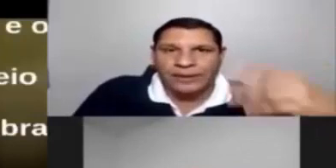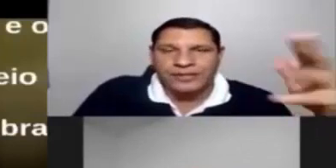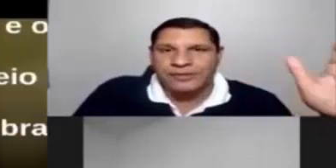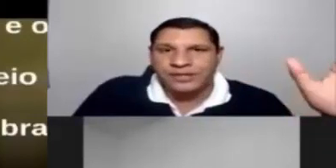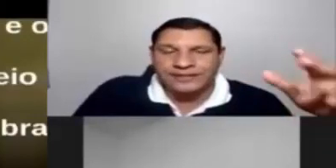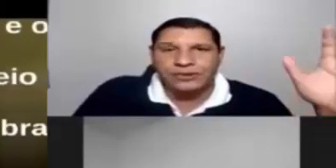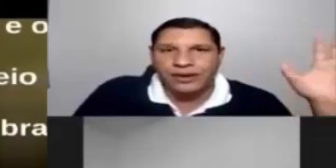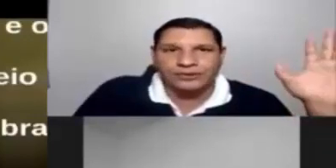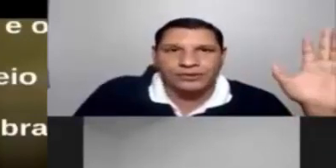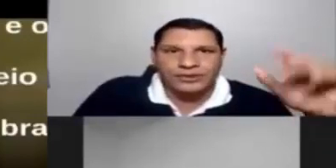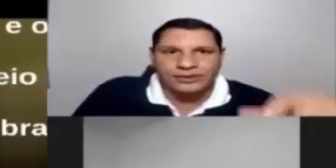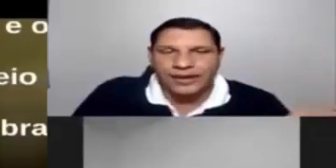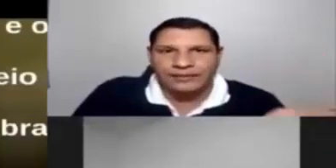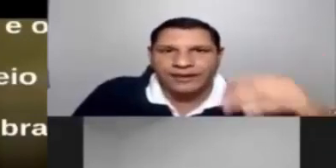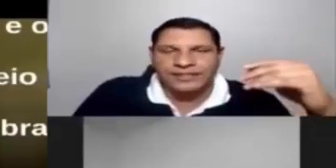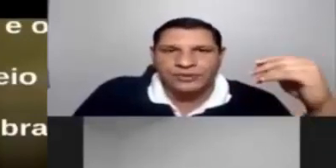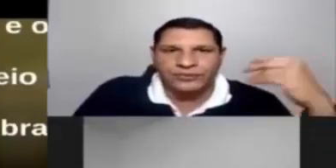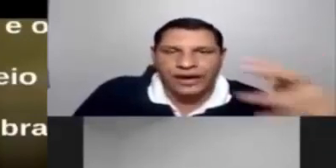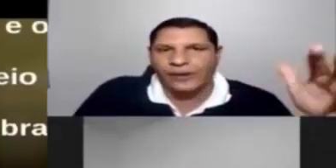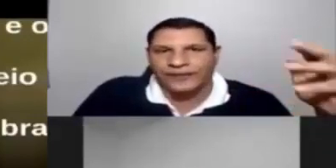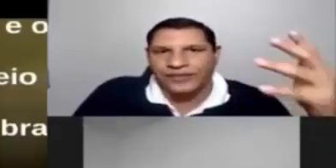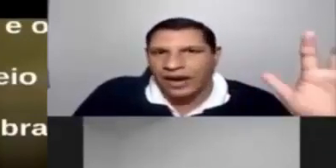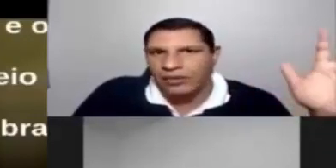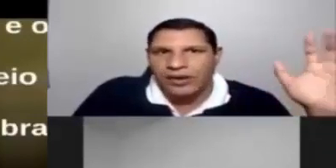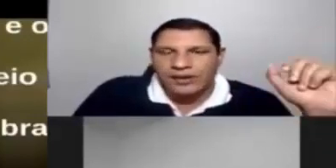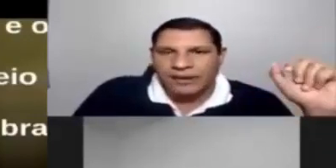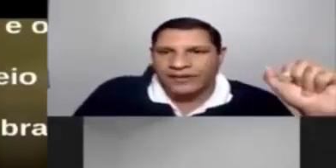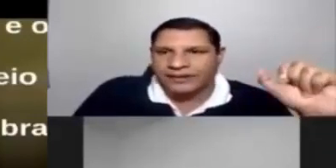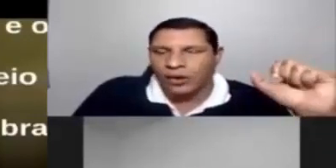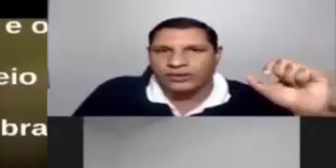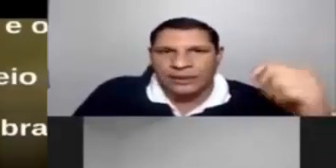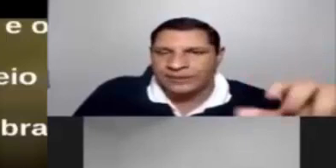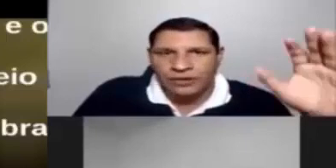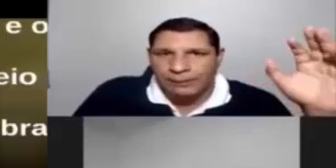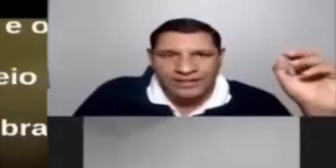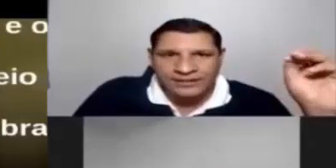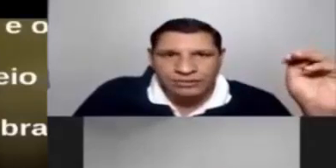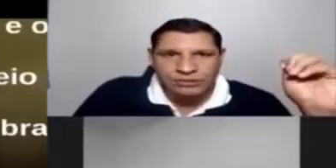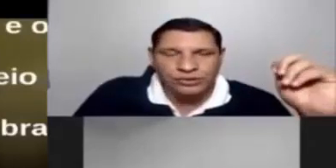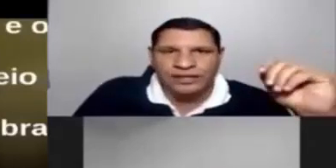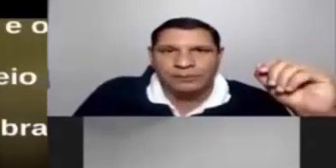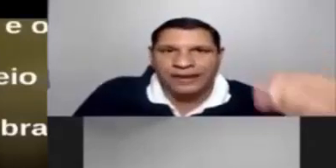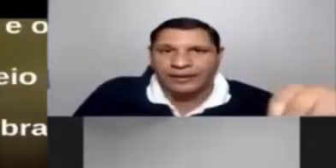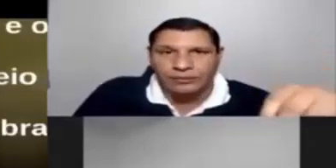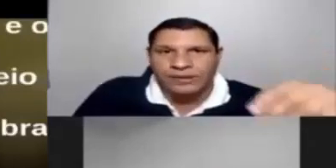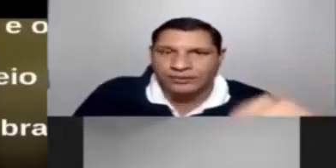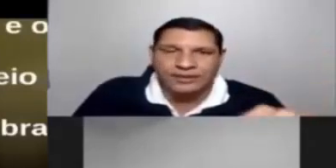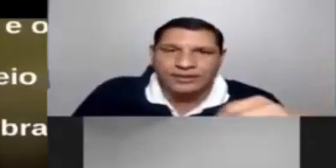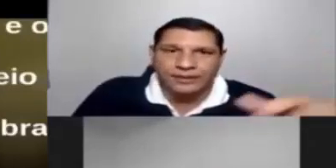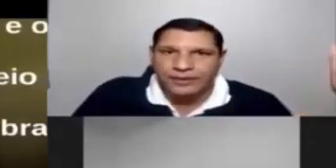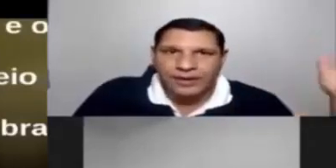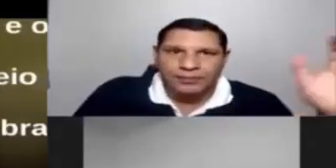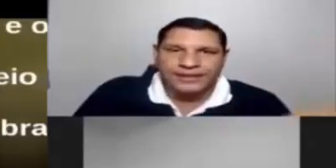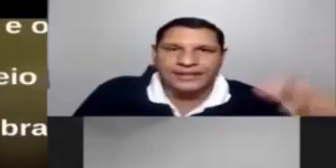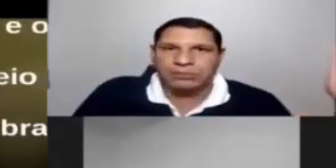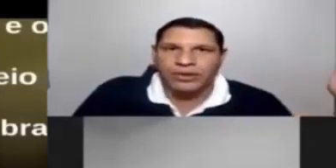Só vão lembrar de mim de vez em quando, né? Vai sentir falta e tal, mas daqui a algum tempo vocês vão acabar esquecendo de mim. Só vai lembrar no momento em